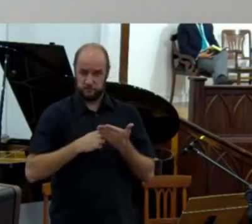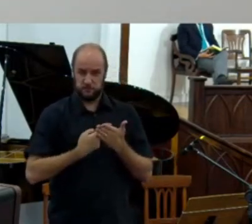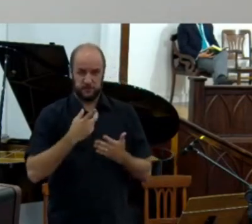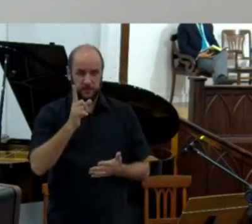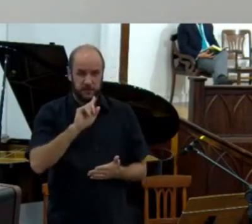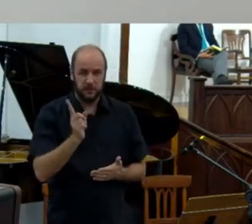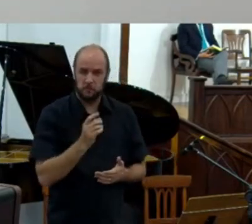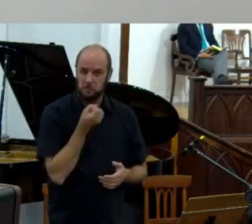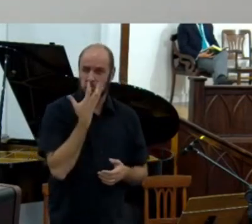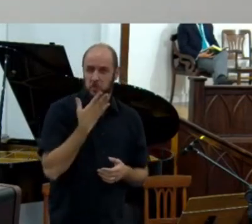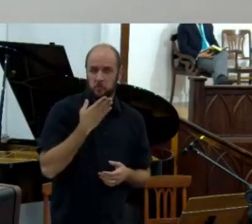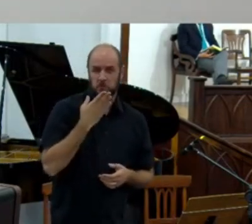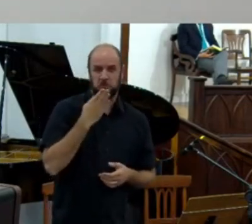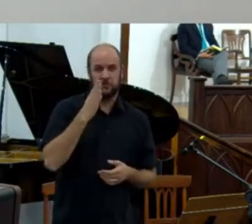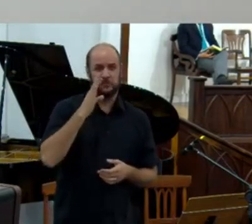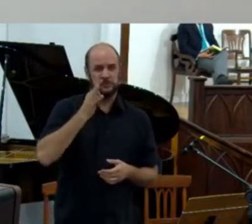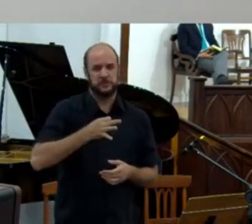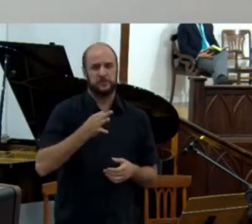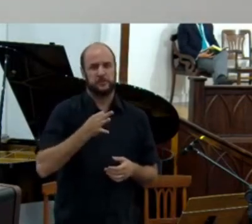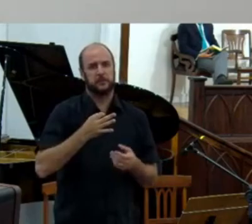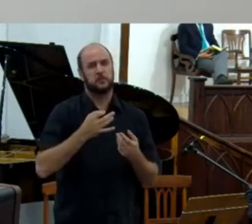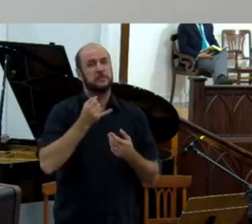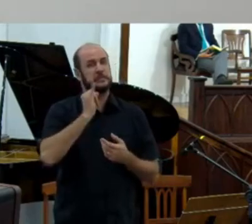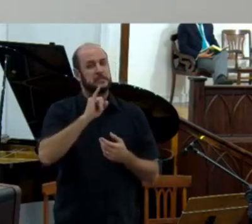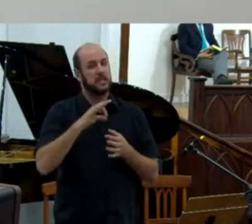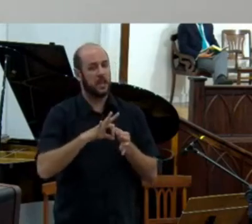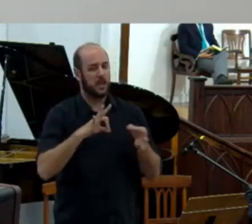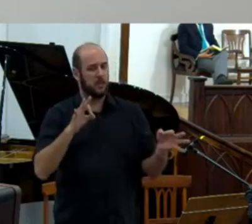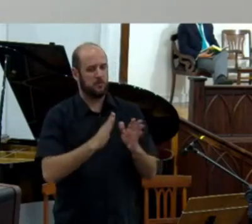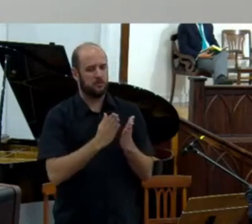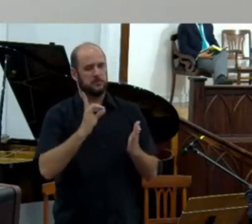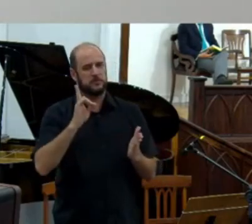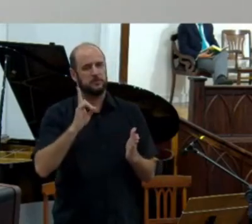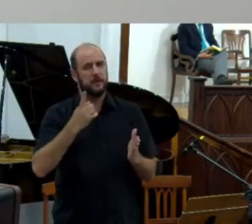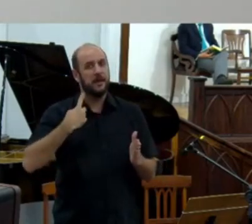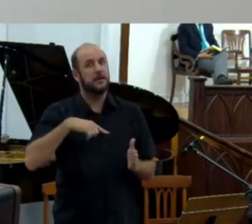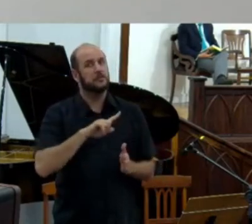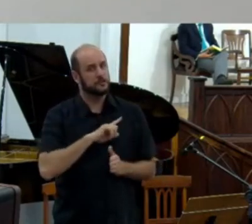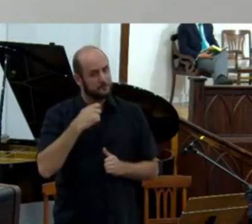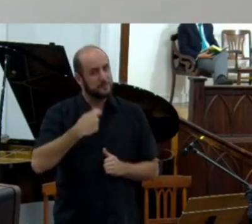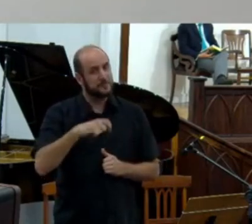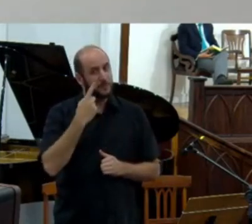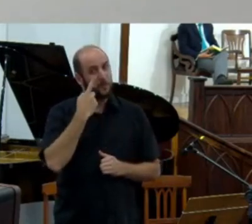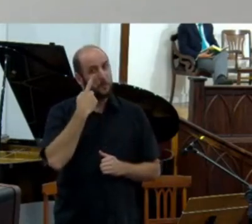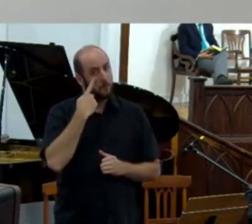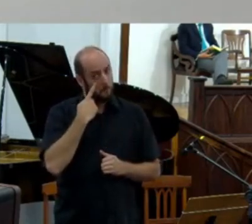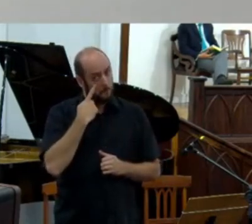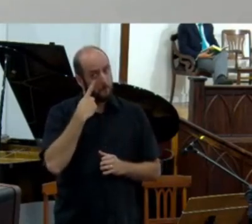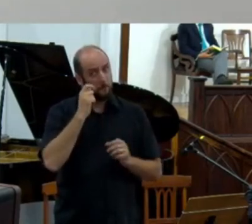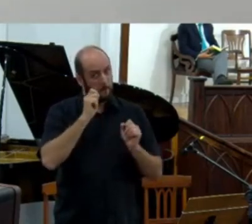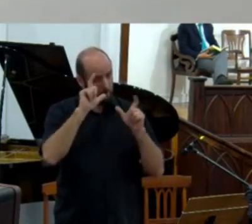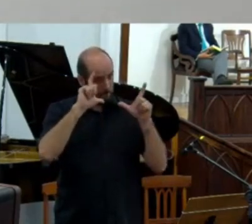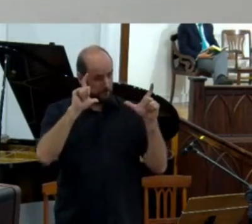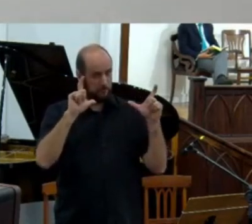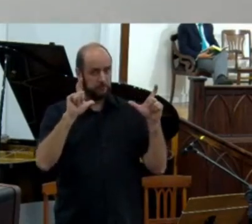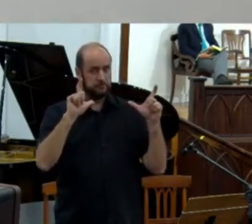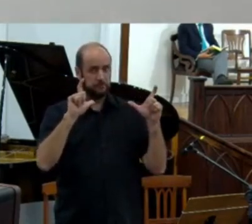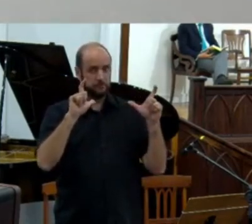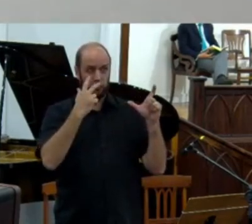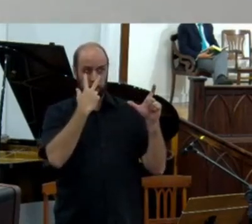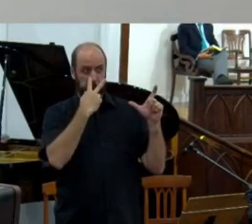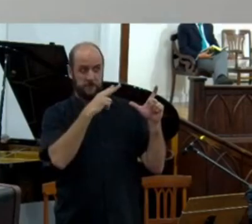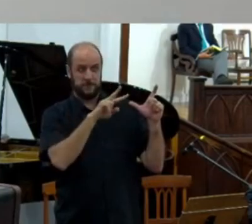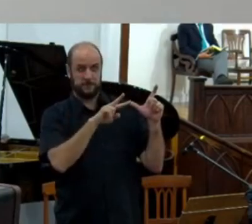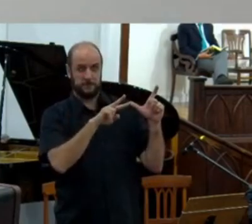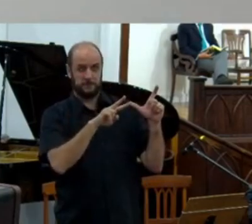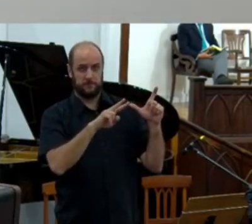se ela vai para longe daquilo que a palavra de Deus diz. Devemos tomar muito cuidado com os nossos olhos. Um